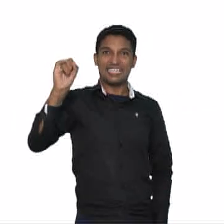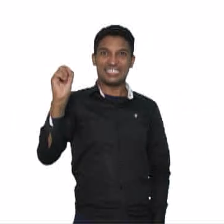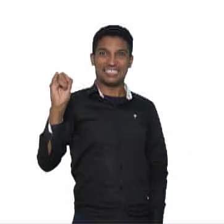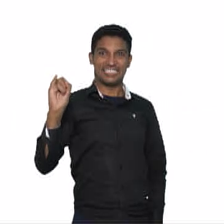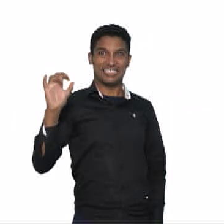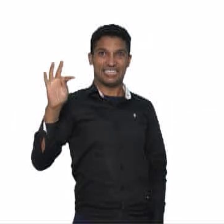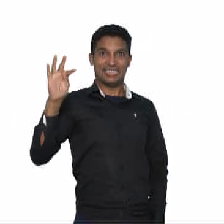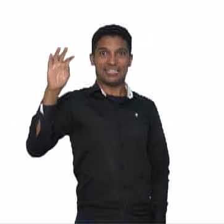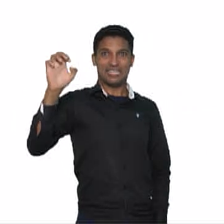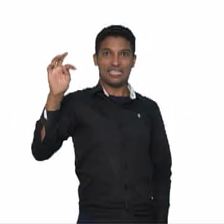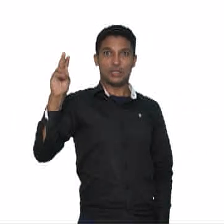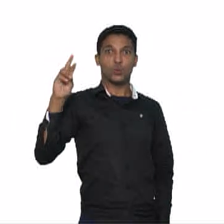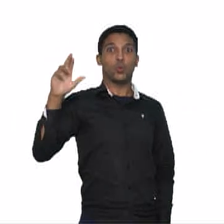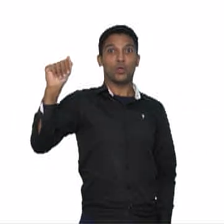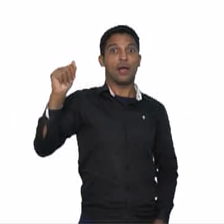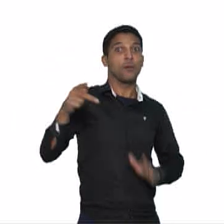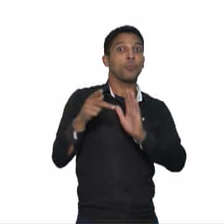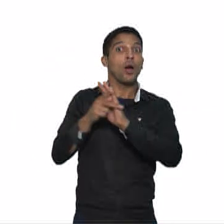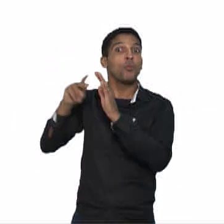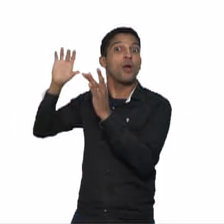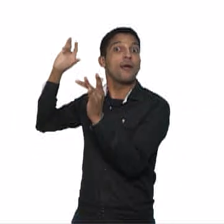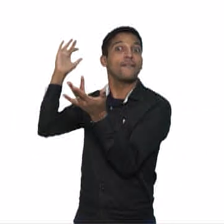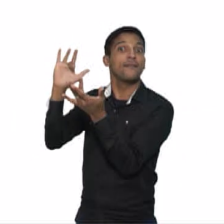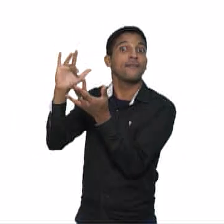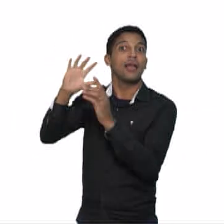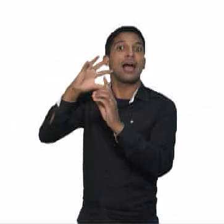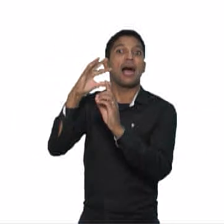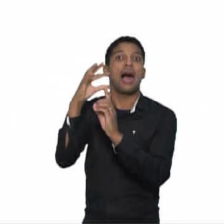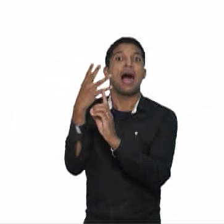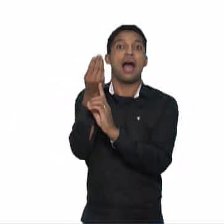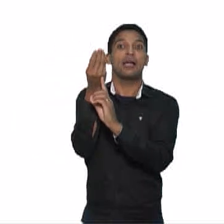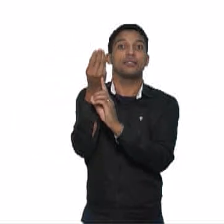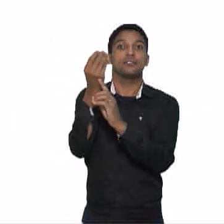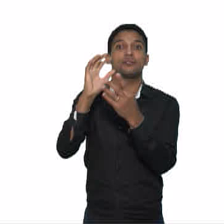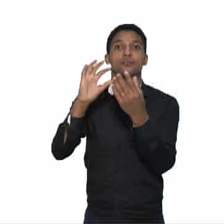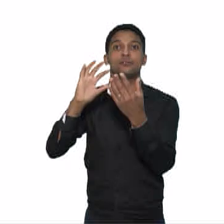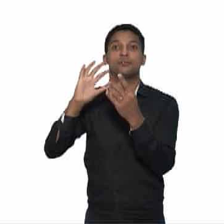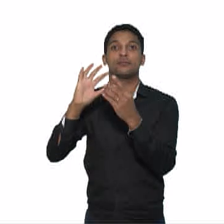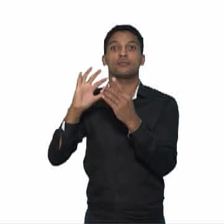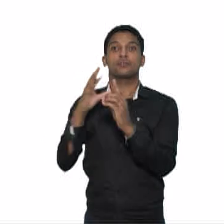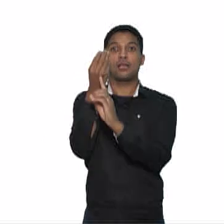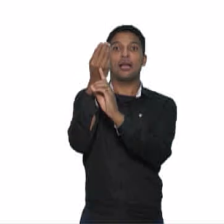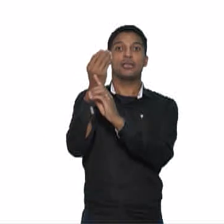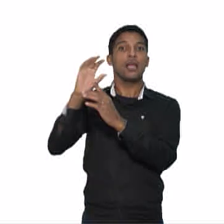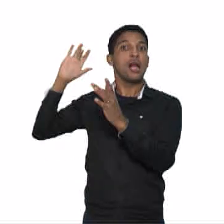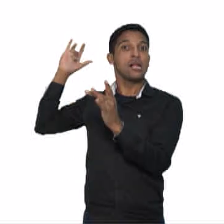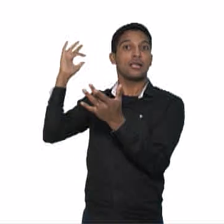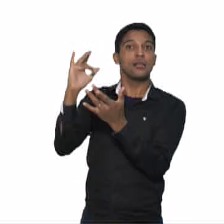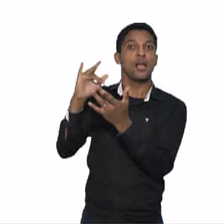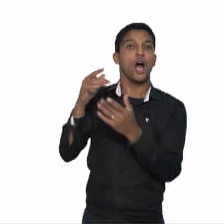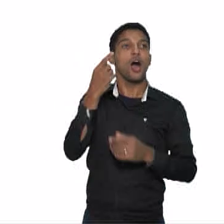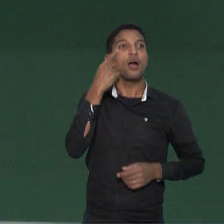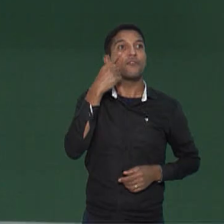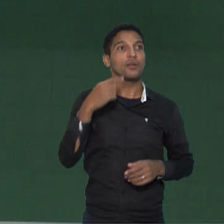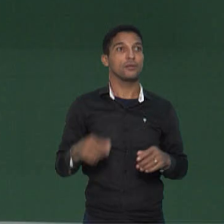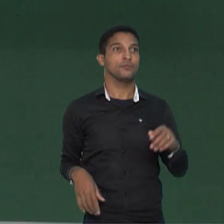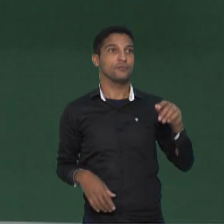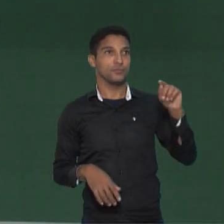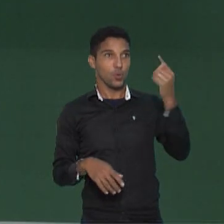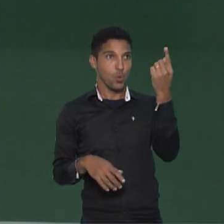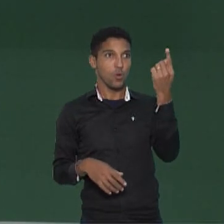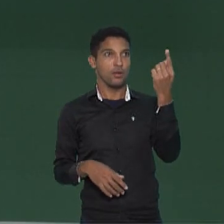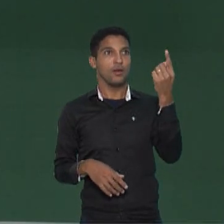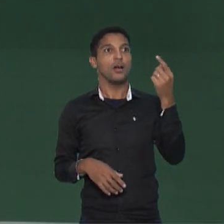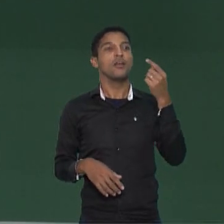romanos, né? Usava-se materiais como ladrilho, cerâmico, ferro fundido e baixo custo, né?